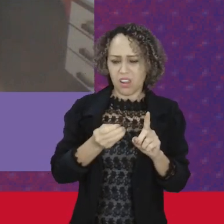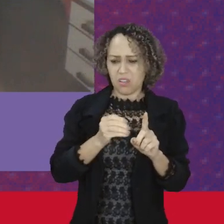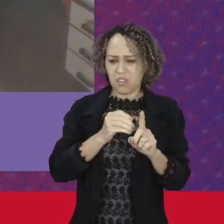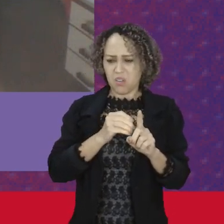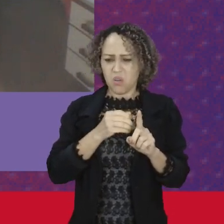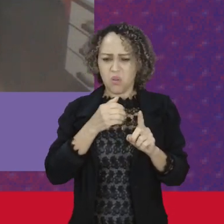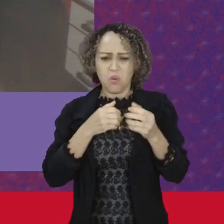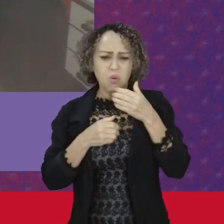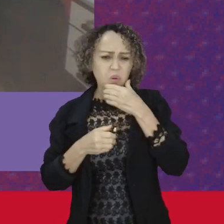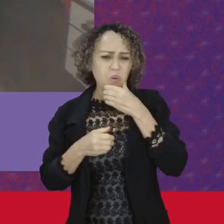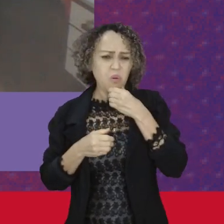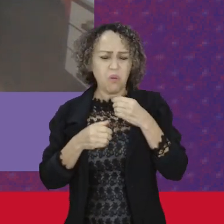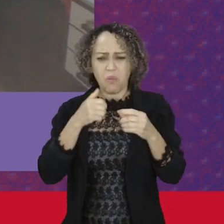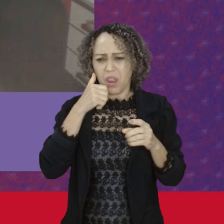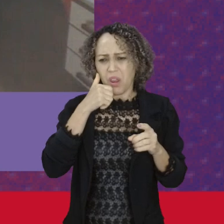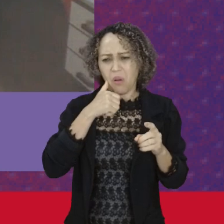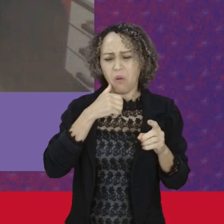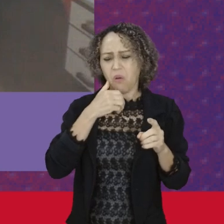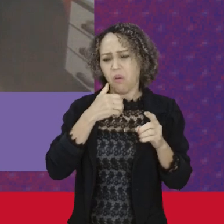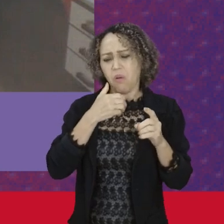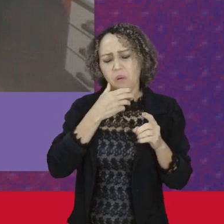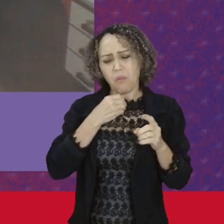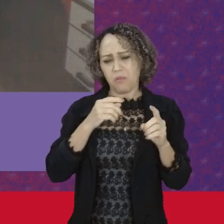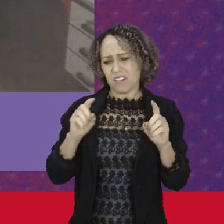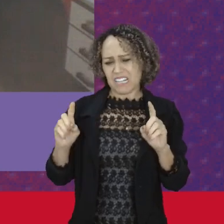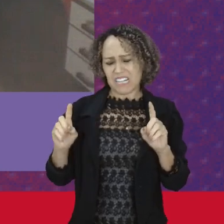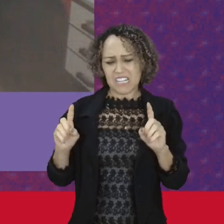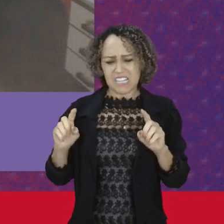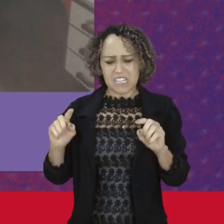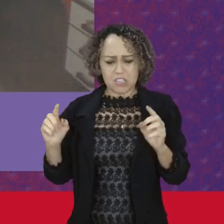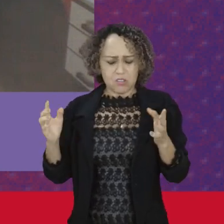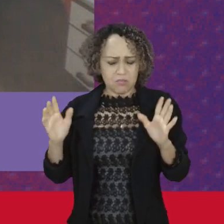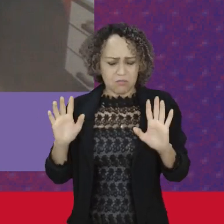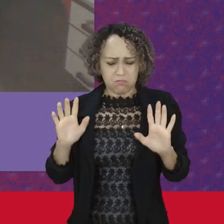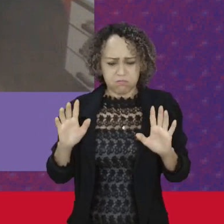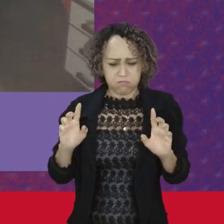trabalho de educação das meninas, né? Então,